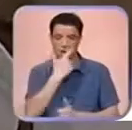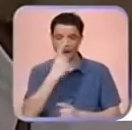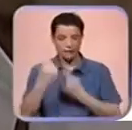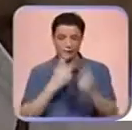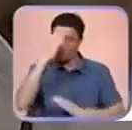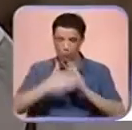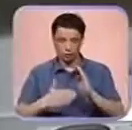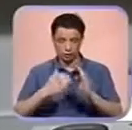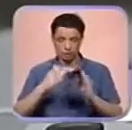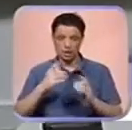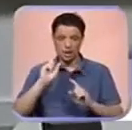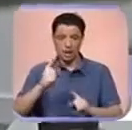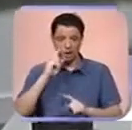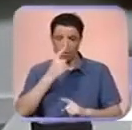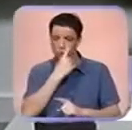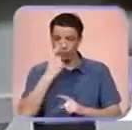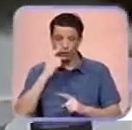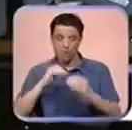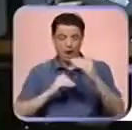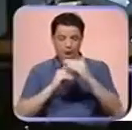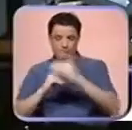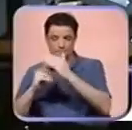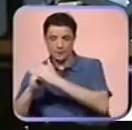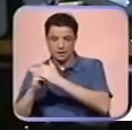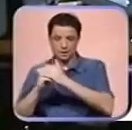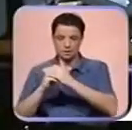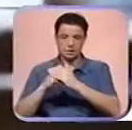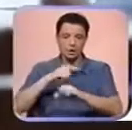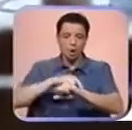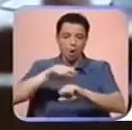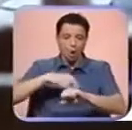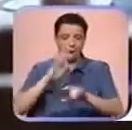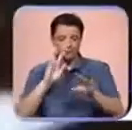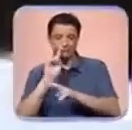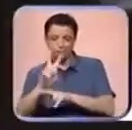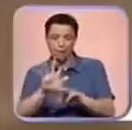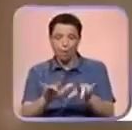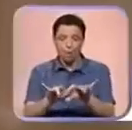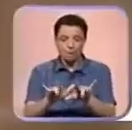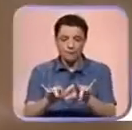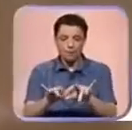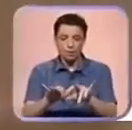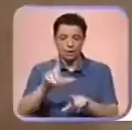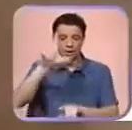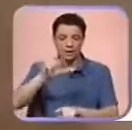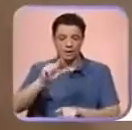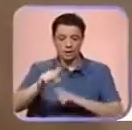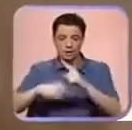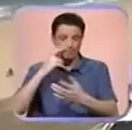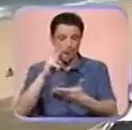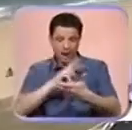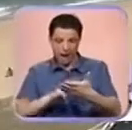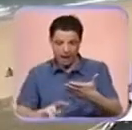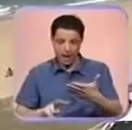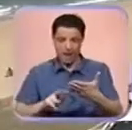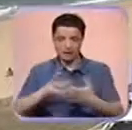no mundo onde os olhos são esforçados ao limite, com horas passadas em frente ao computador e outras tantas dedicadas à leitura e